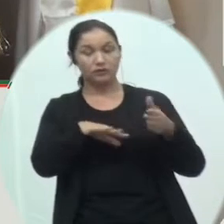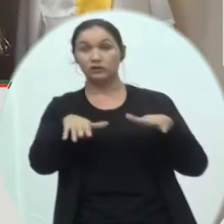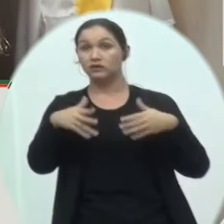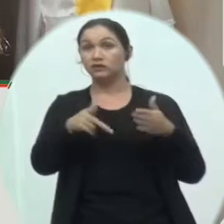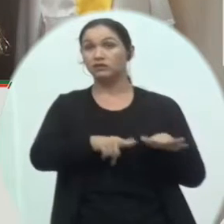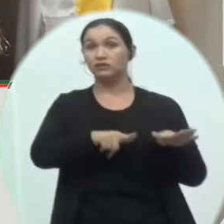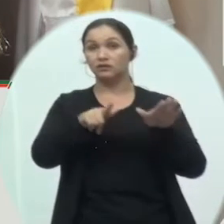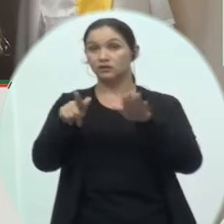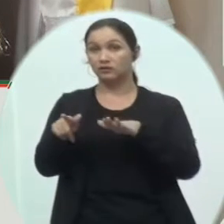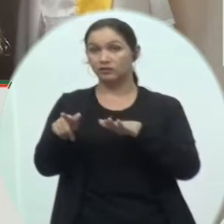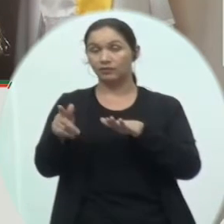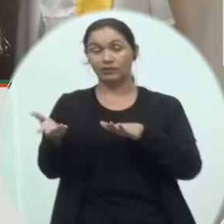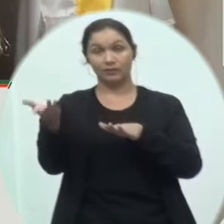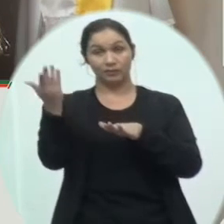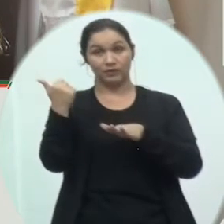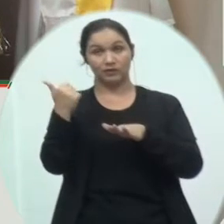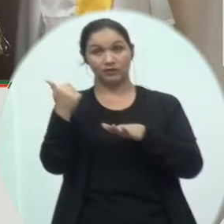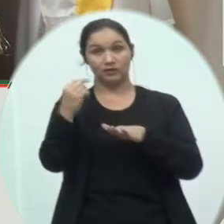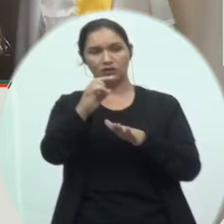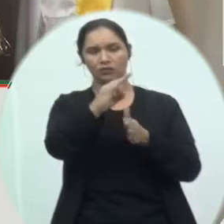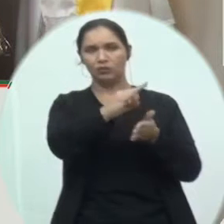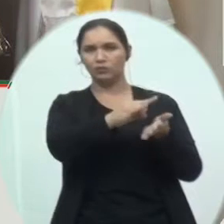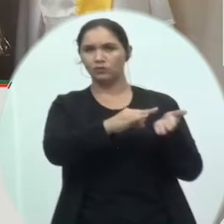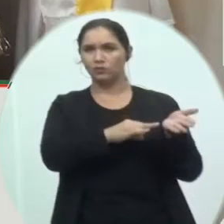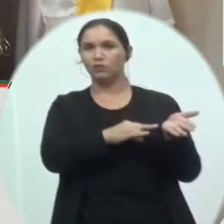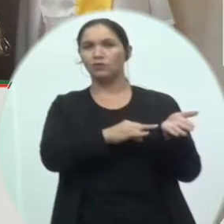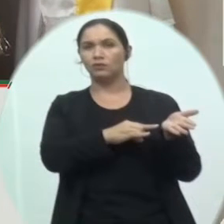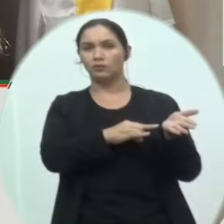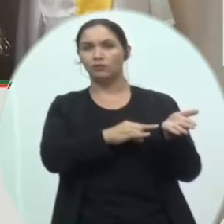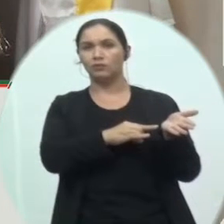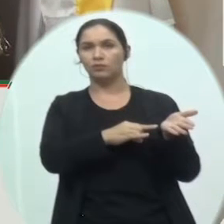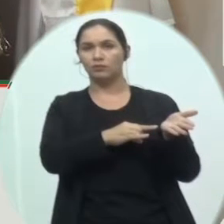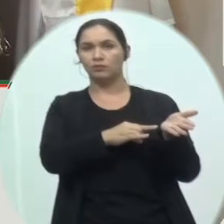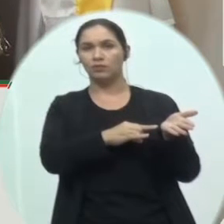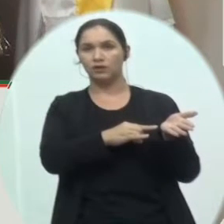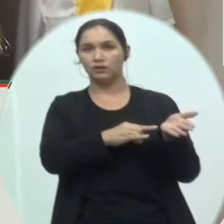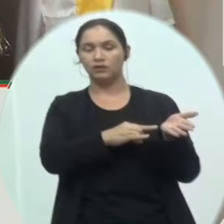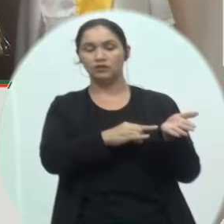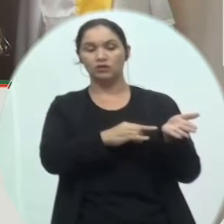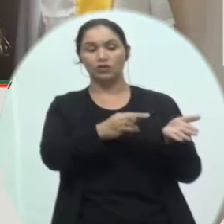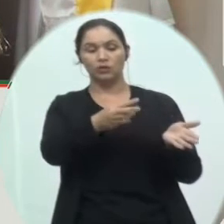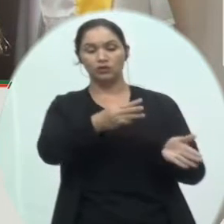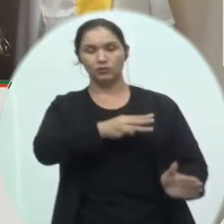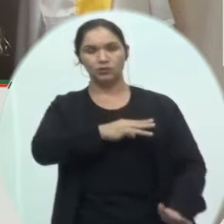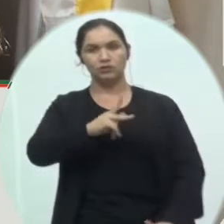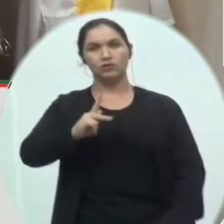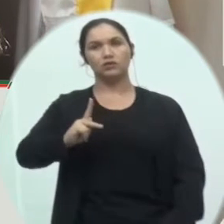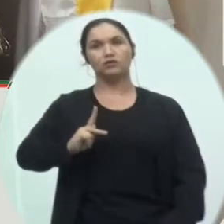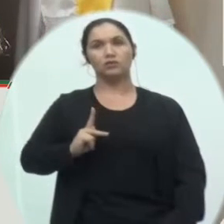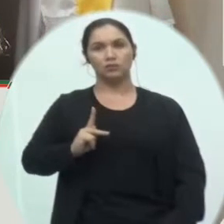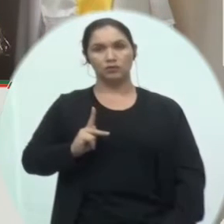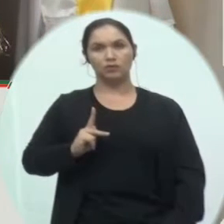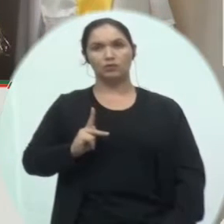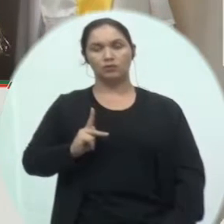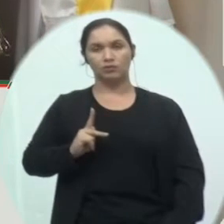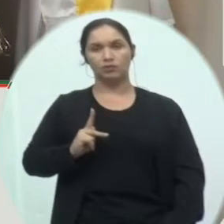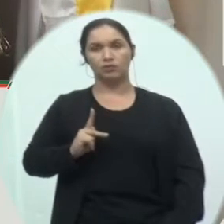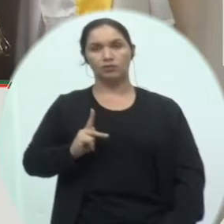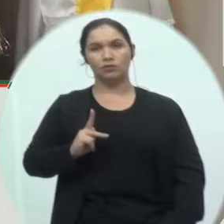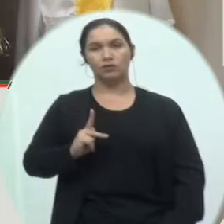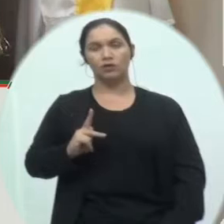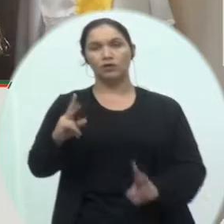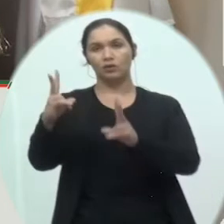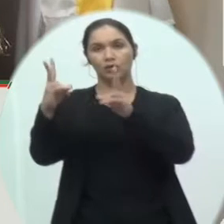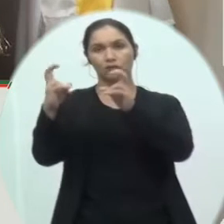semana passada saiu mais uma penalização do Ministério Público sobre aquela obra do mergulho